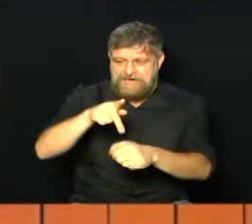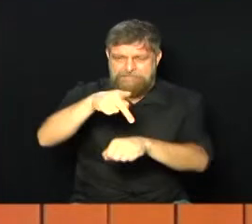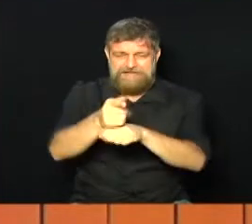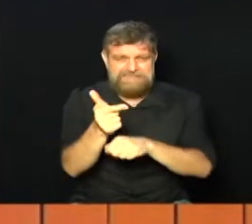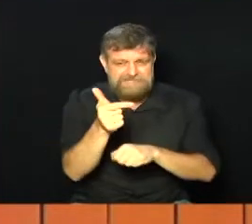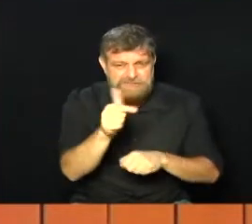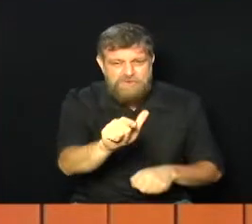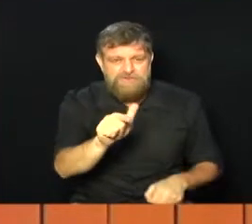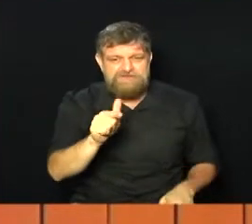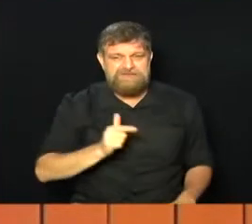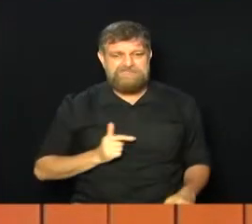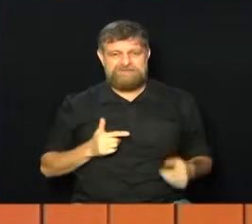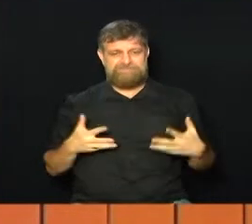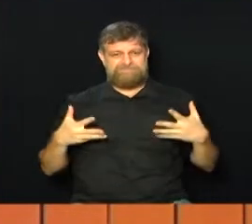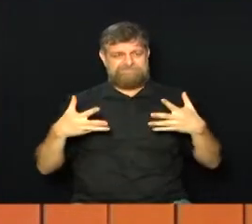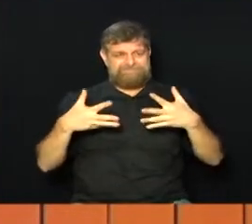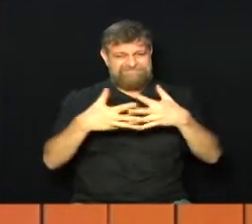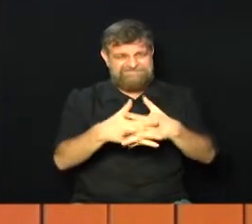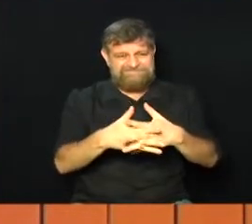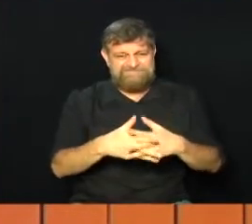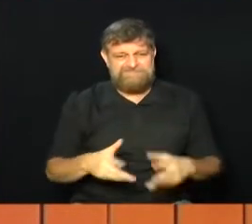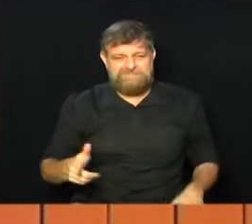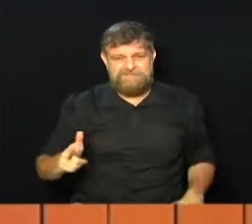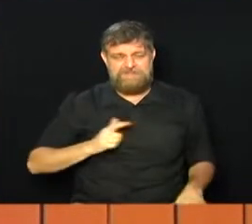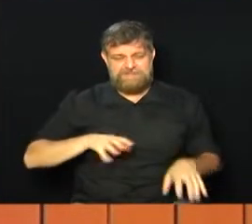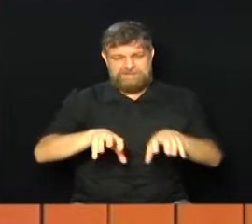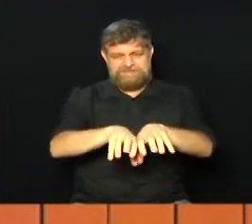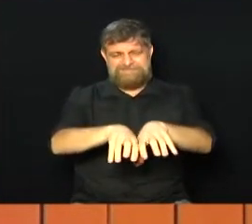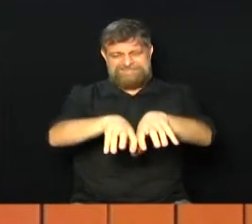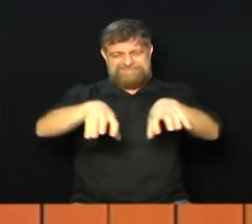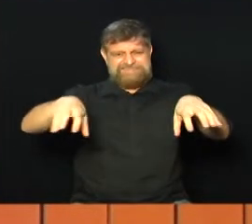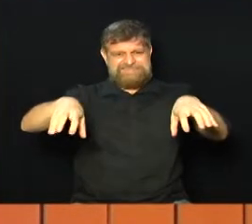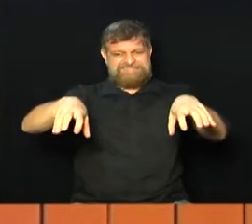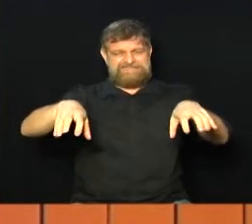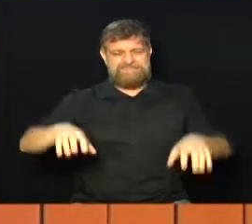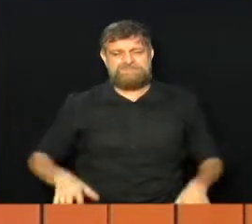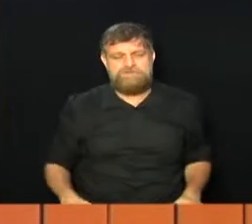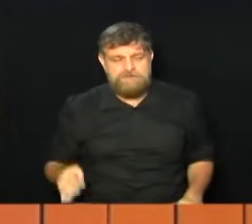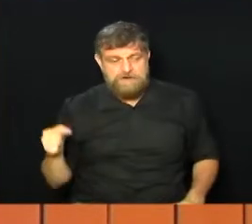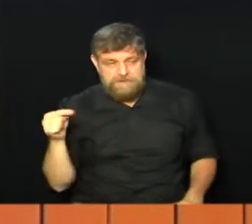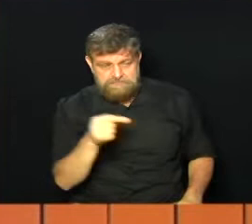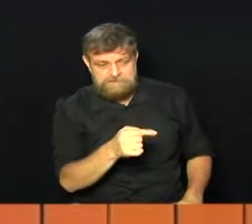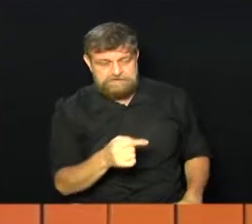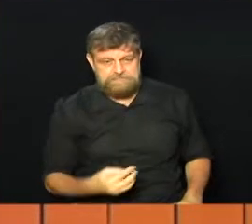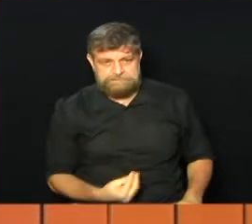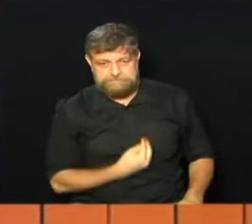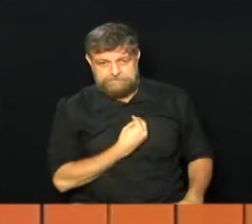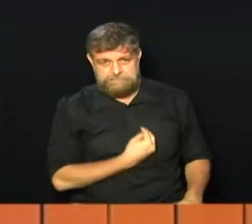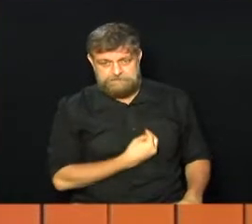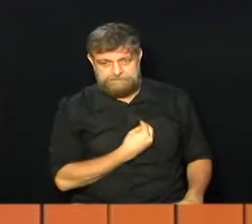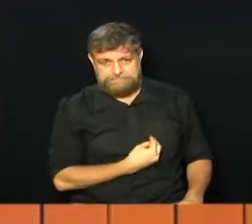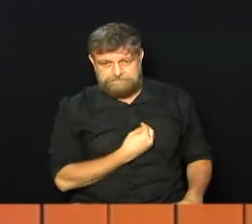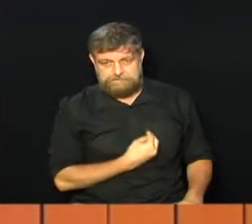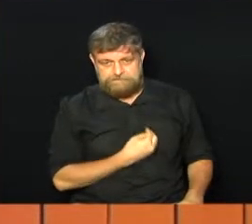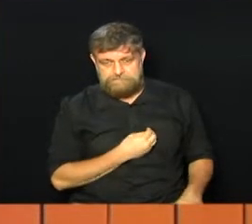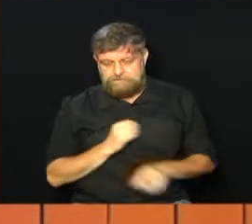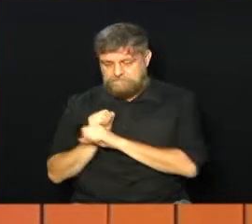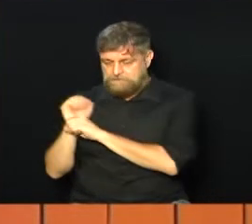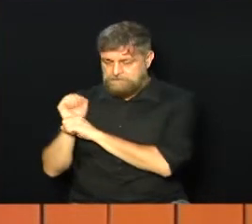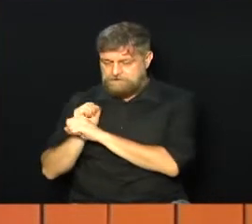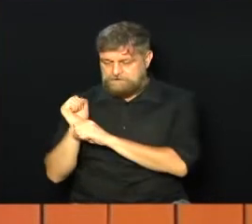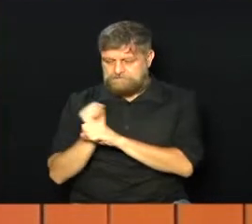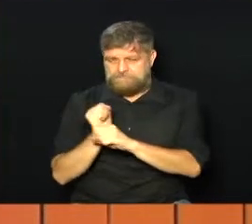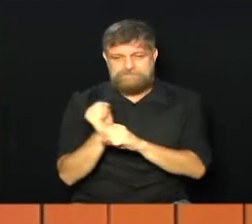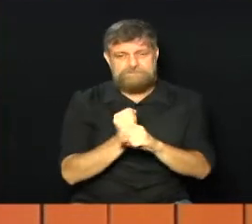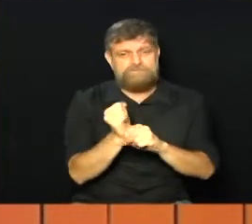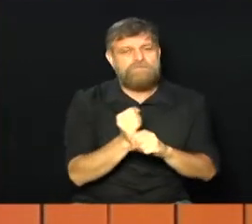bem há um tempo e já entrou de titular, rachou o grupo. Você que viveu isso durante décadas, como é que é esse